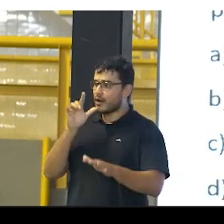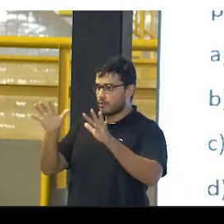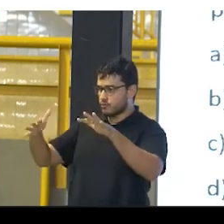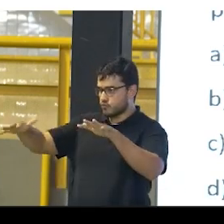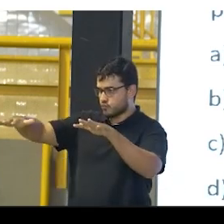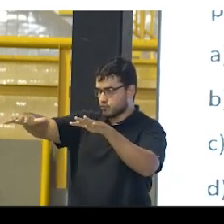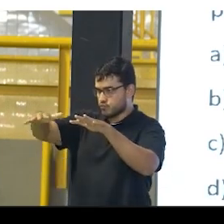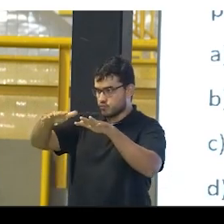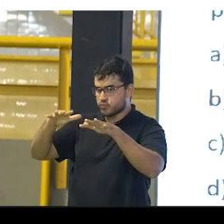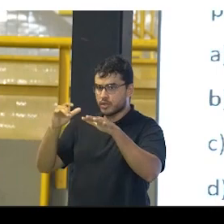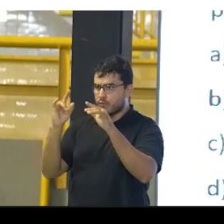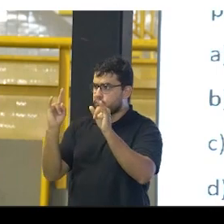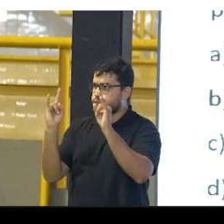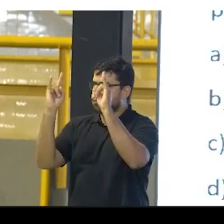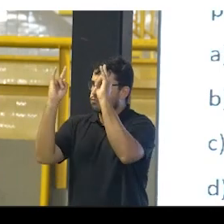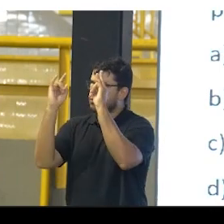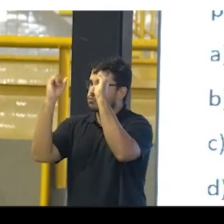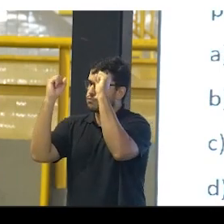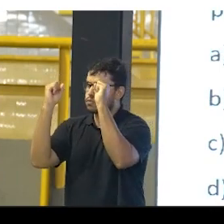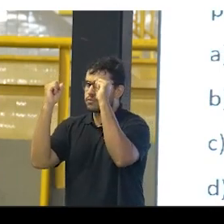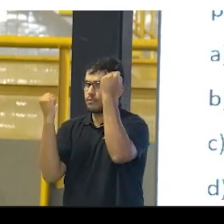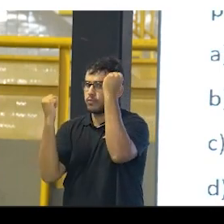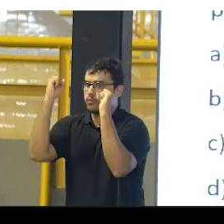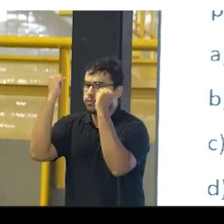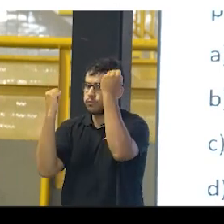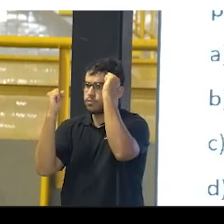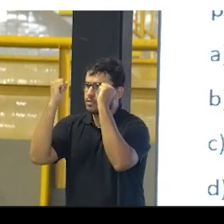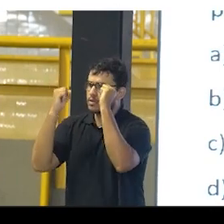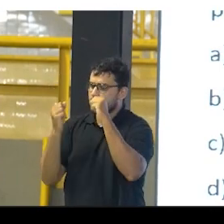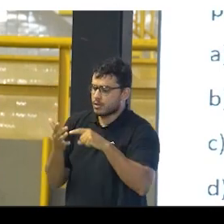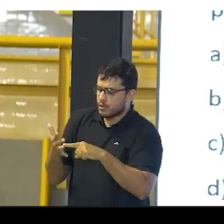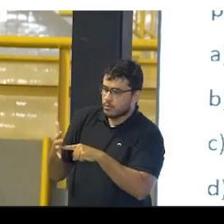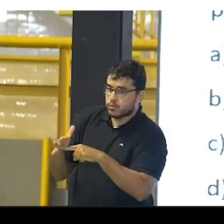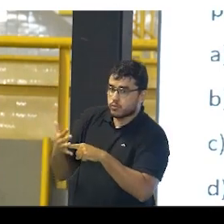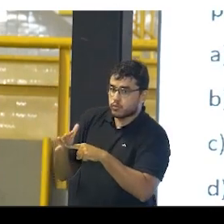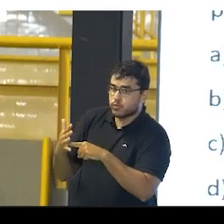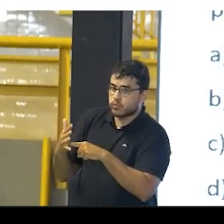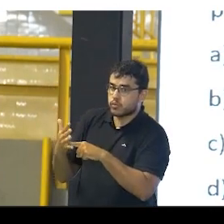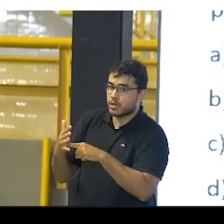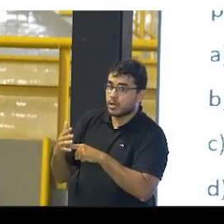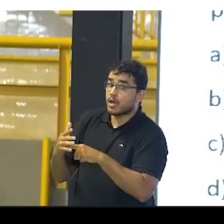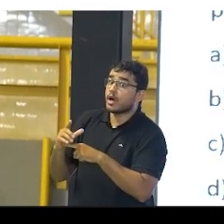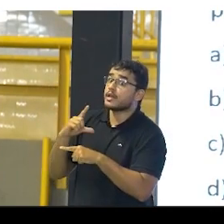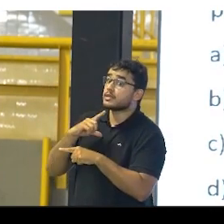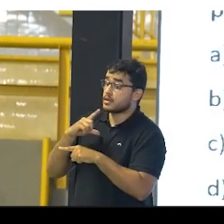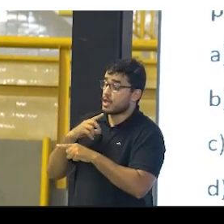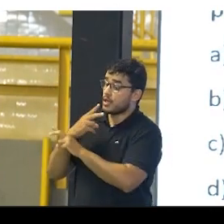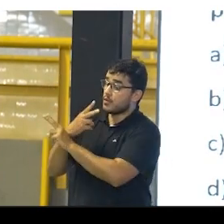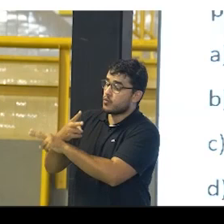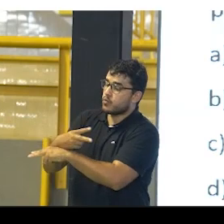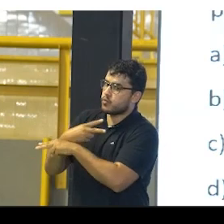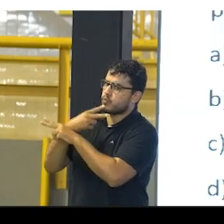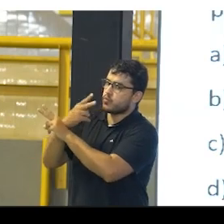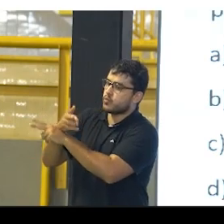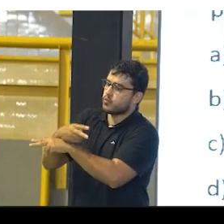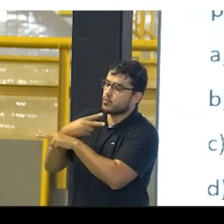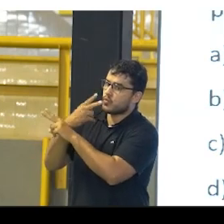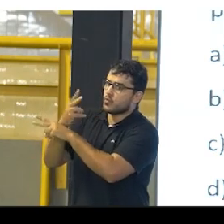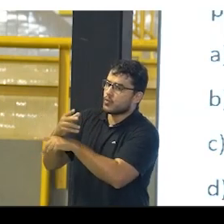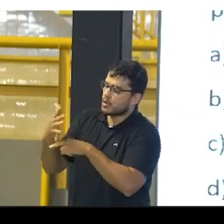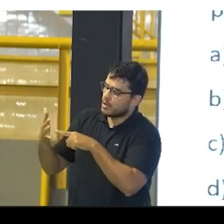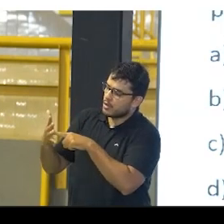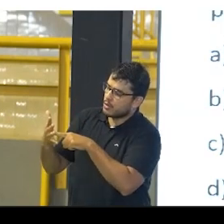geradores. Em usinas eólicas, os geradores são acionados por hélices movidas pelo vento. Na conversão direta